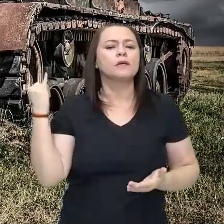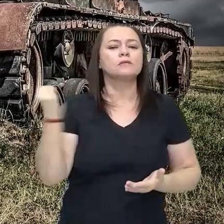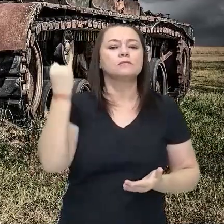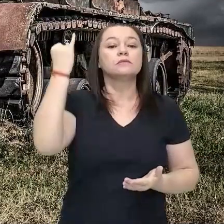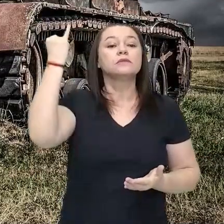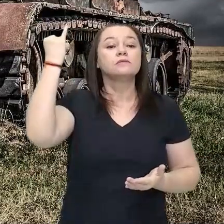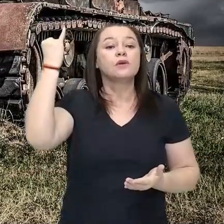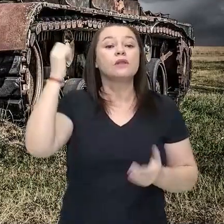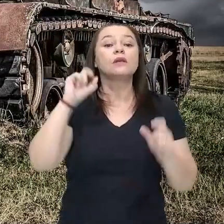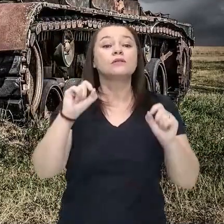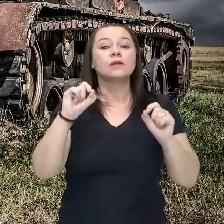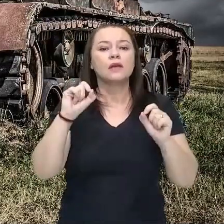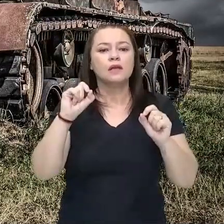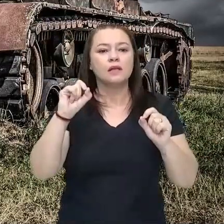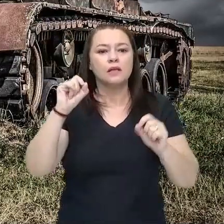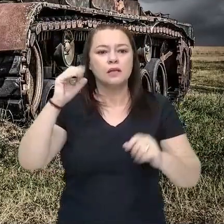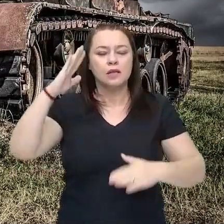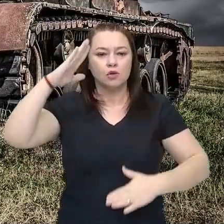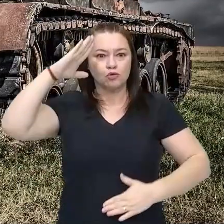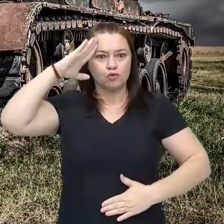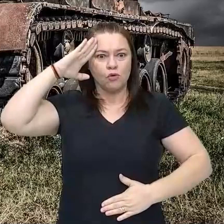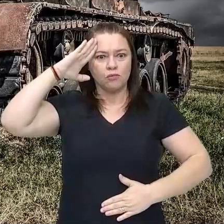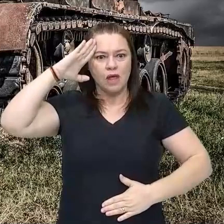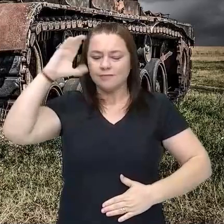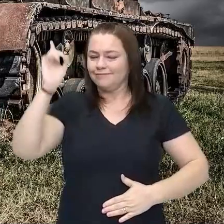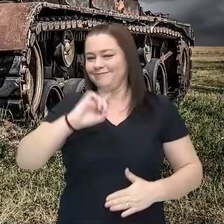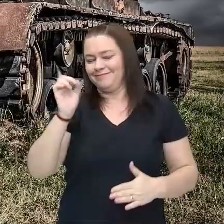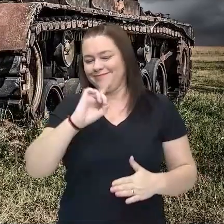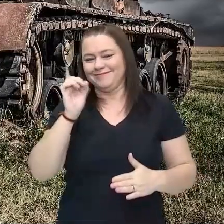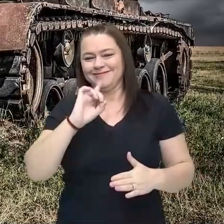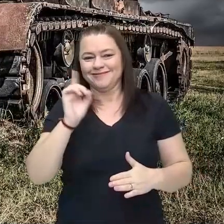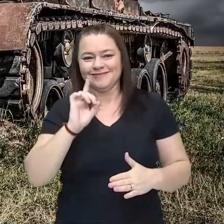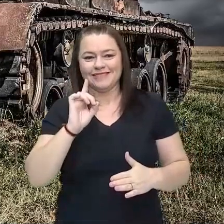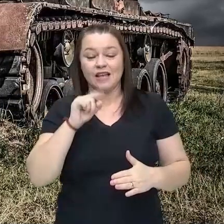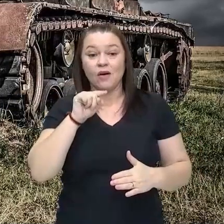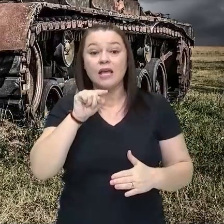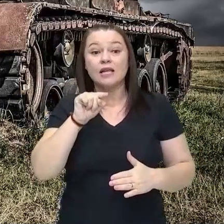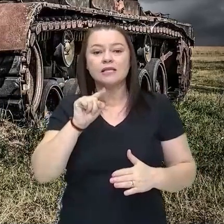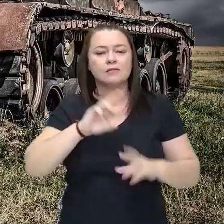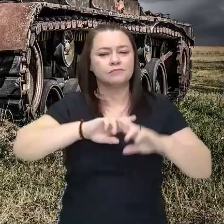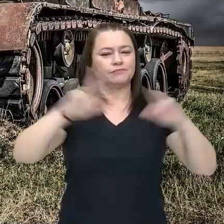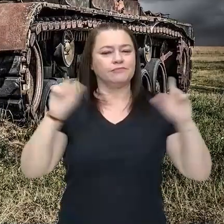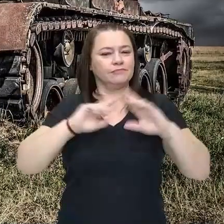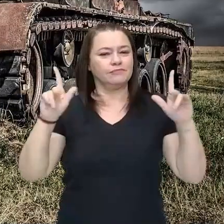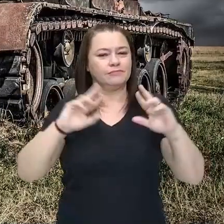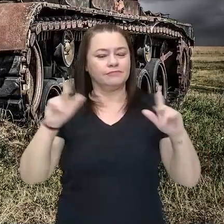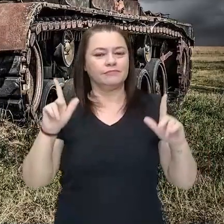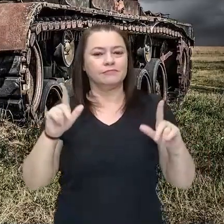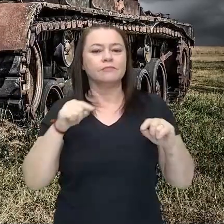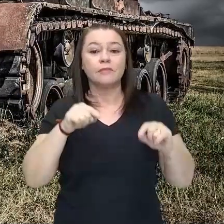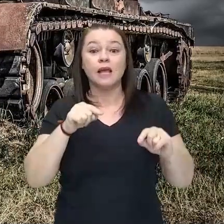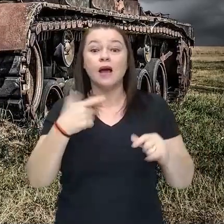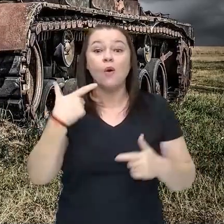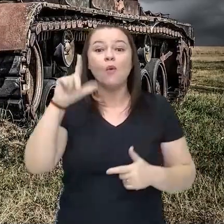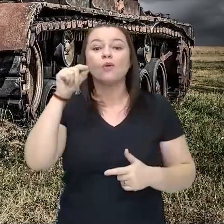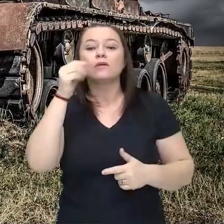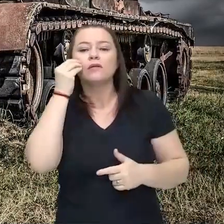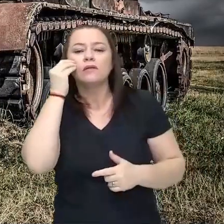daqui, soldados, não eram bem esses soldados. Os soldados da borracha, eles eram diferenciados, eles eram esse outro